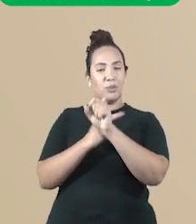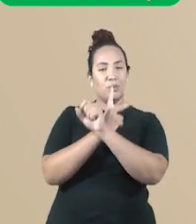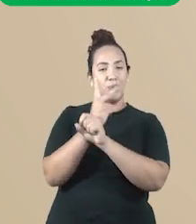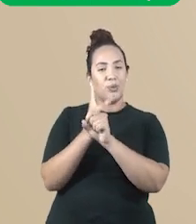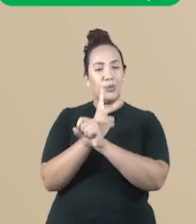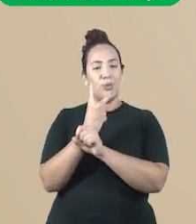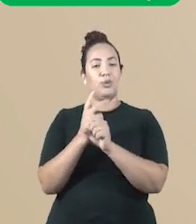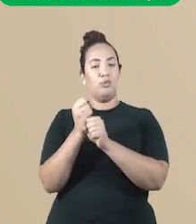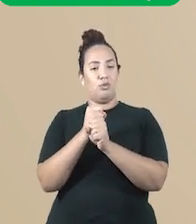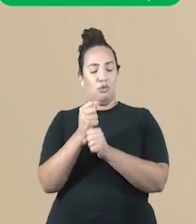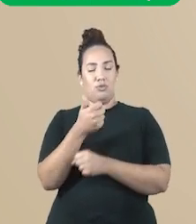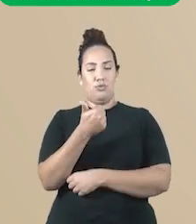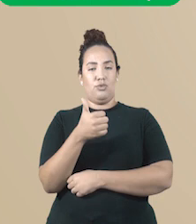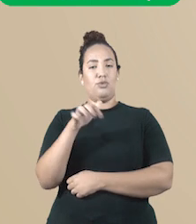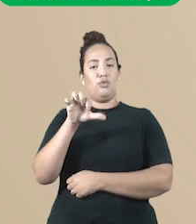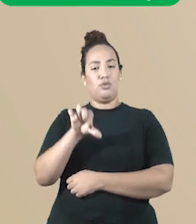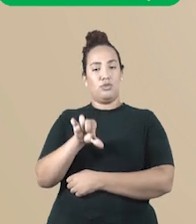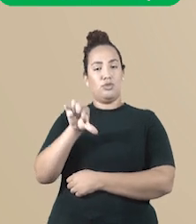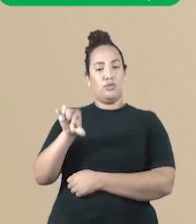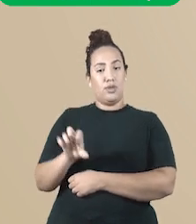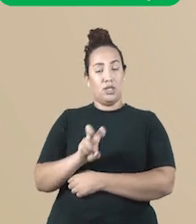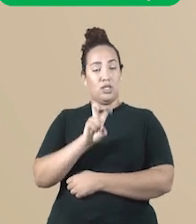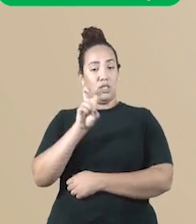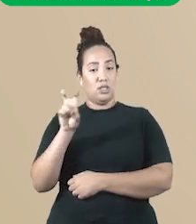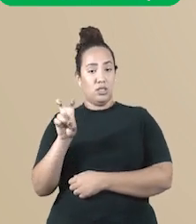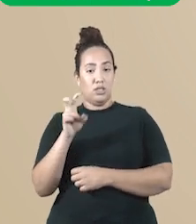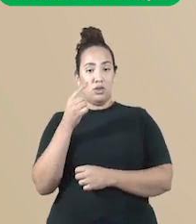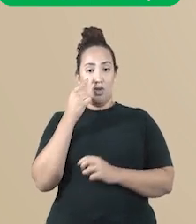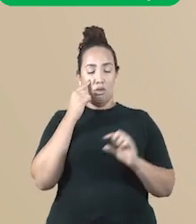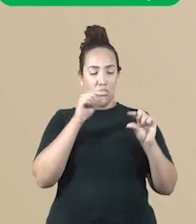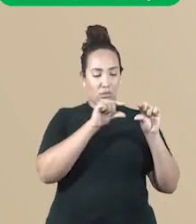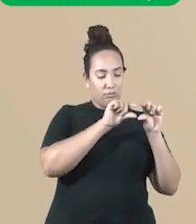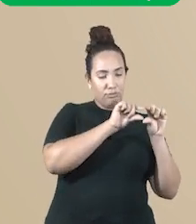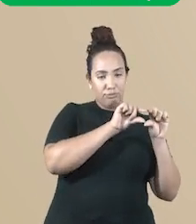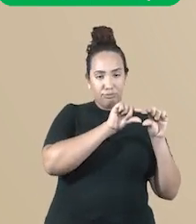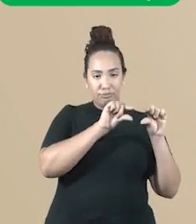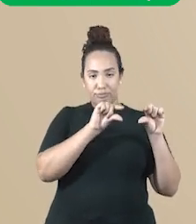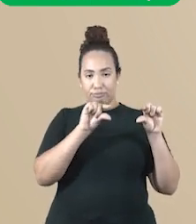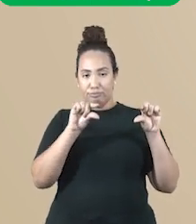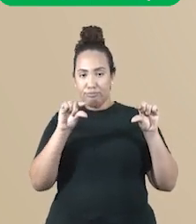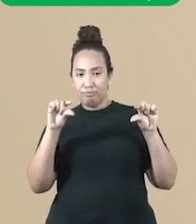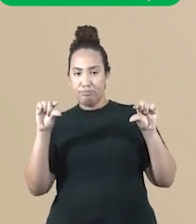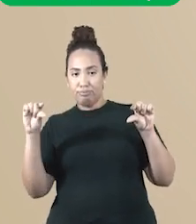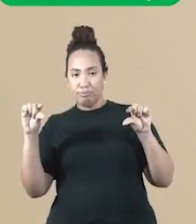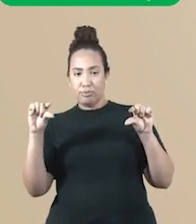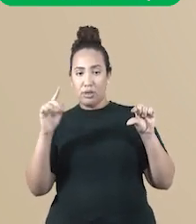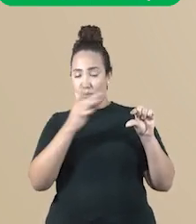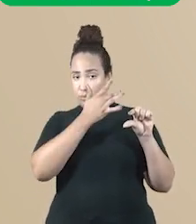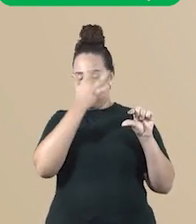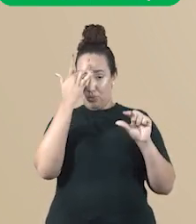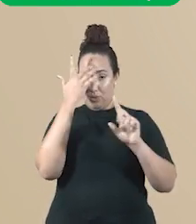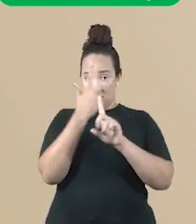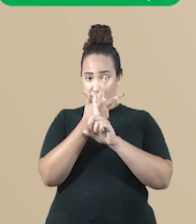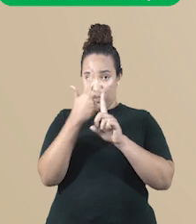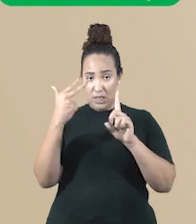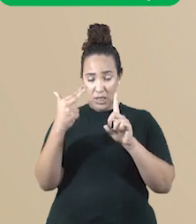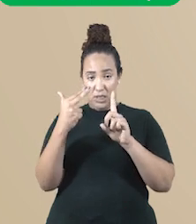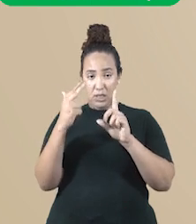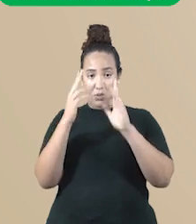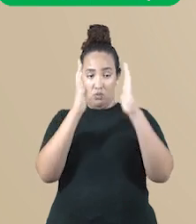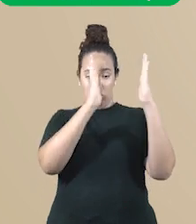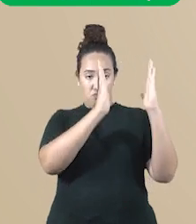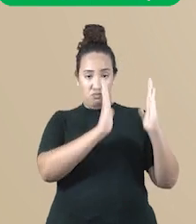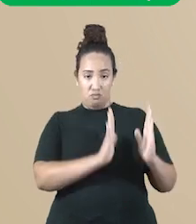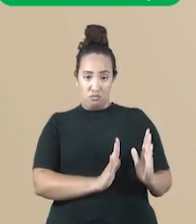de 1995. E nessa mesma linha, nós vamos até a coluna do campeão